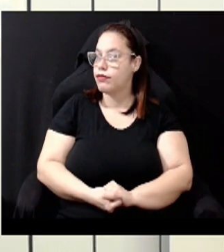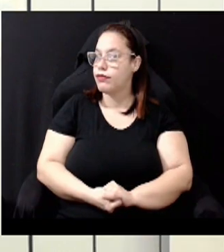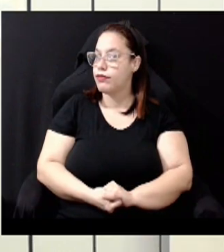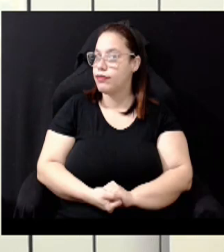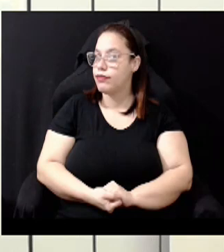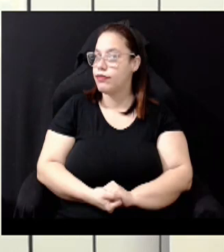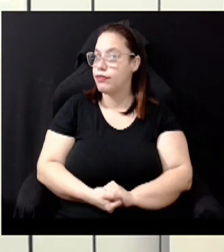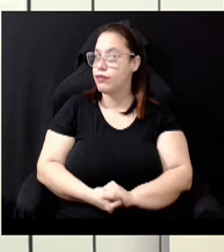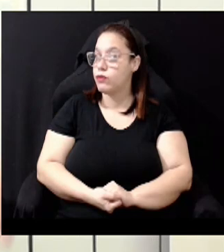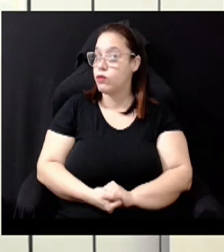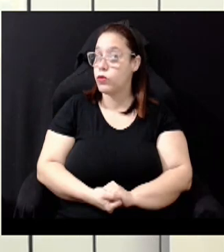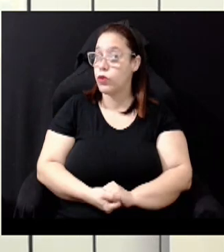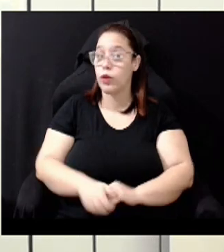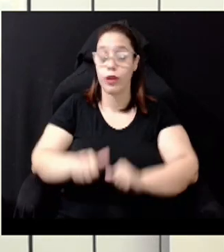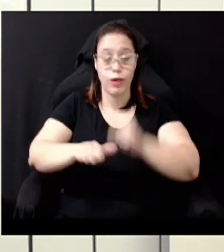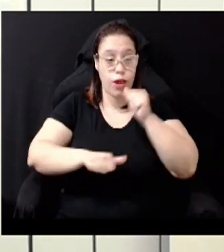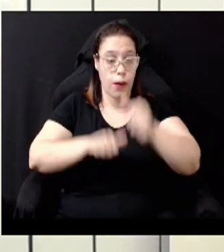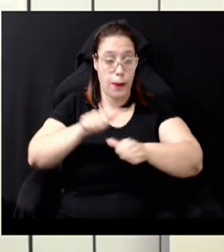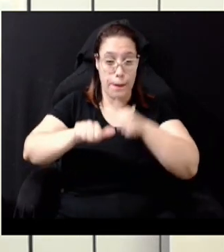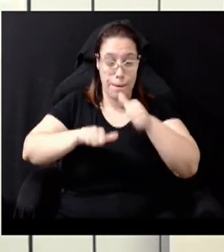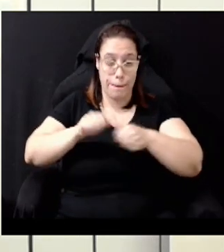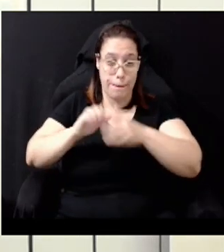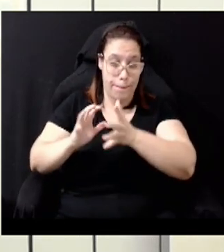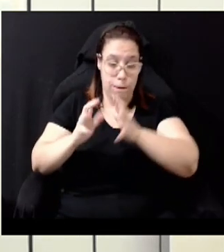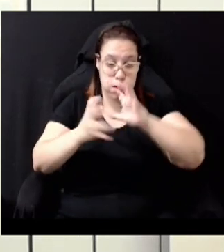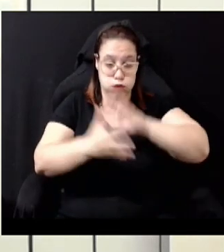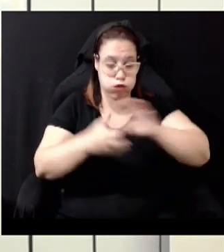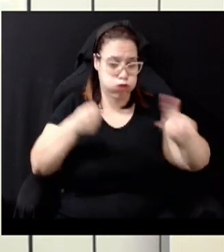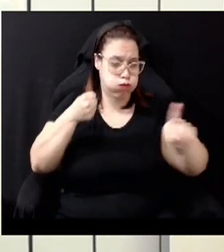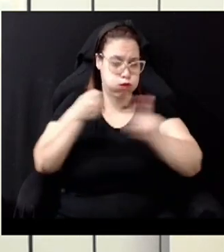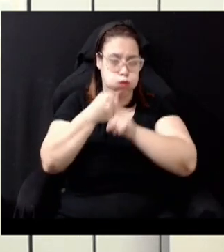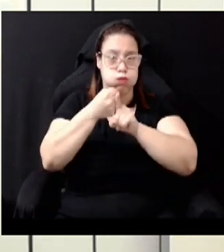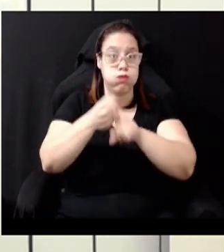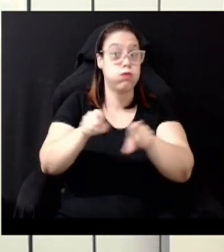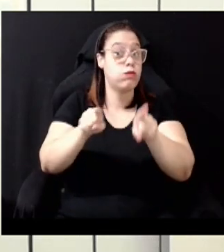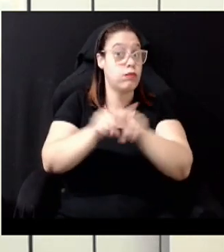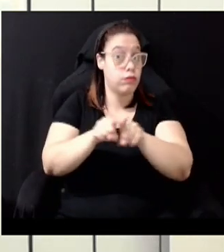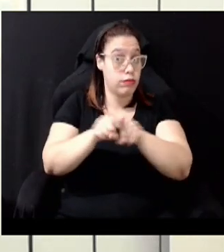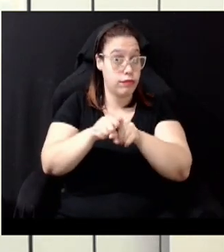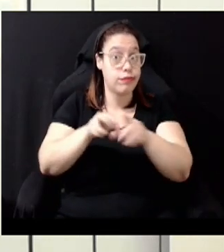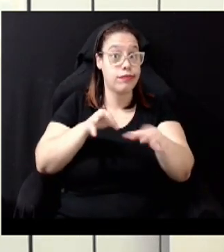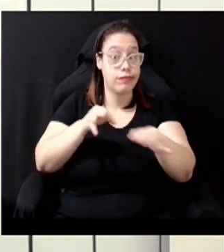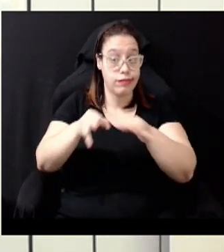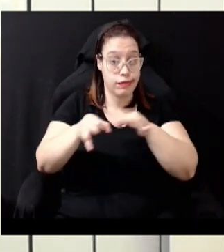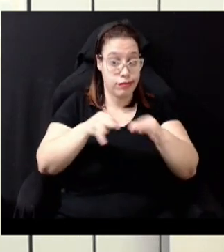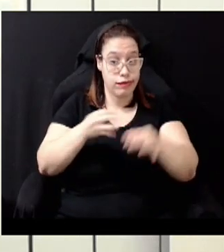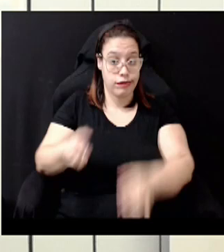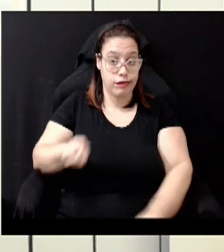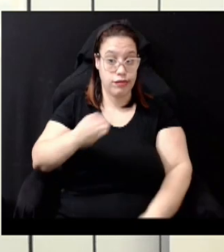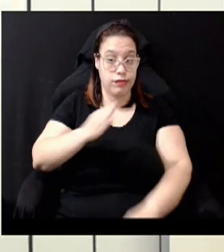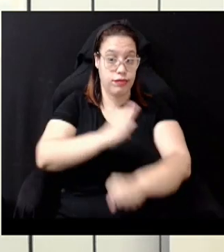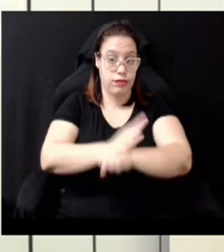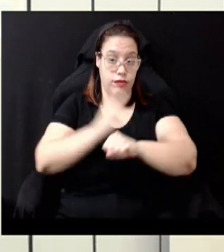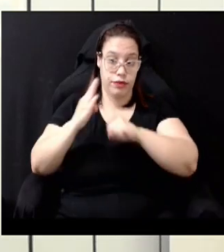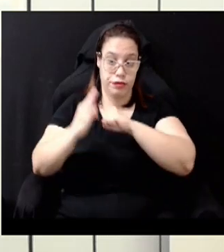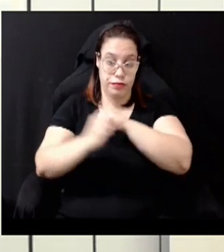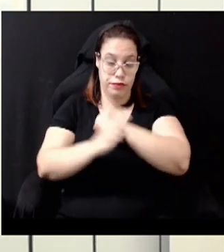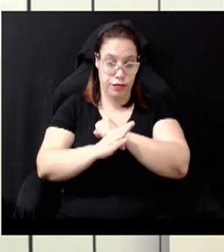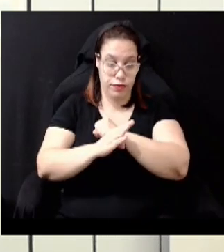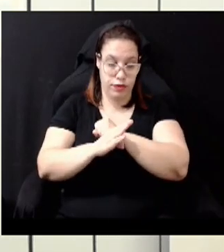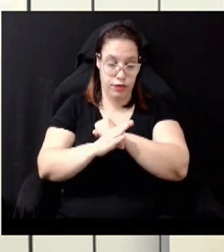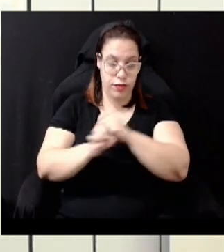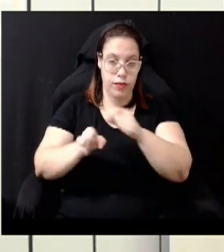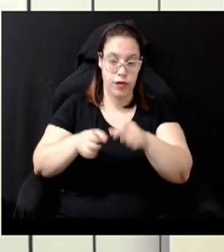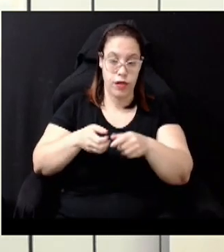As mudanças climáticas estão impactando também no planejamento dos novos bairros e empreendimentos de